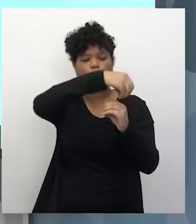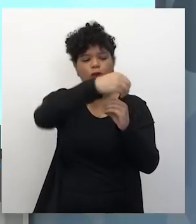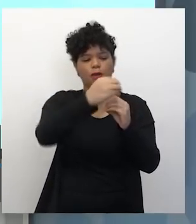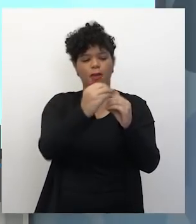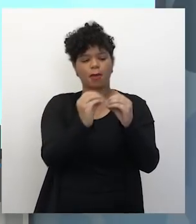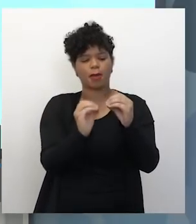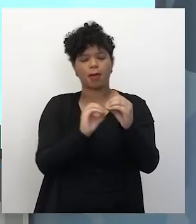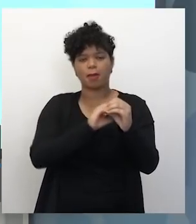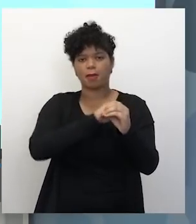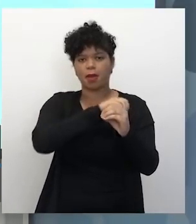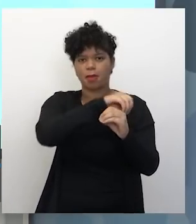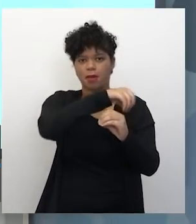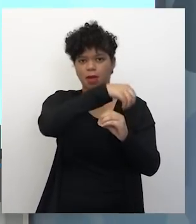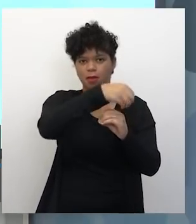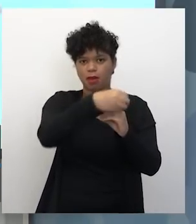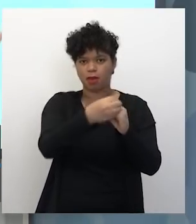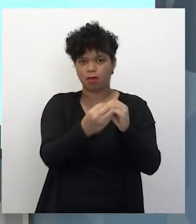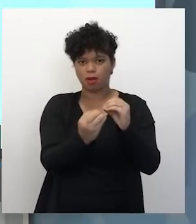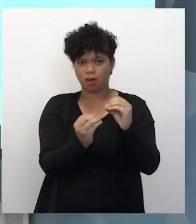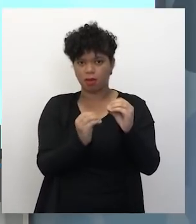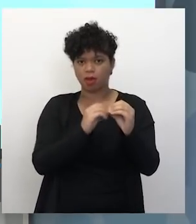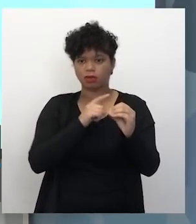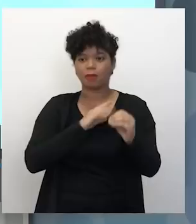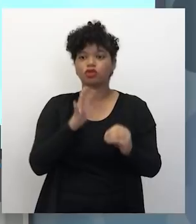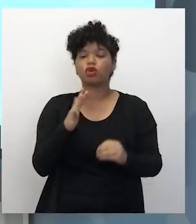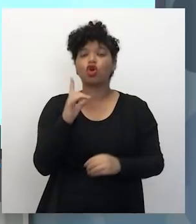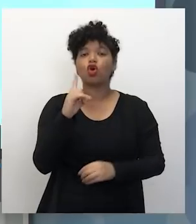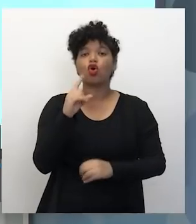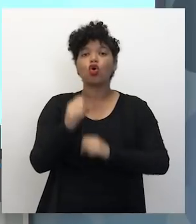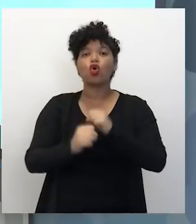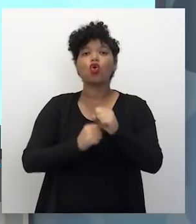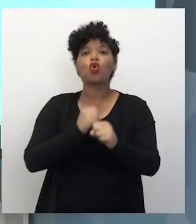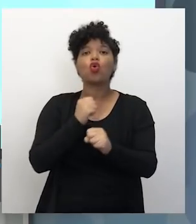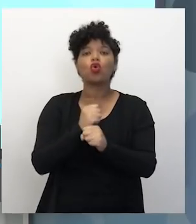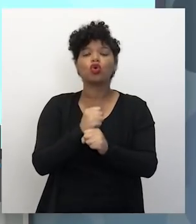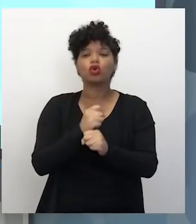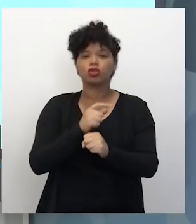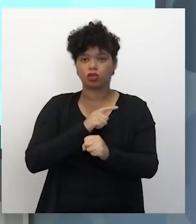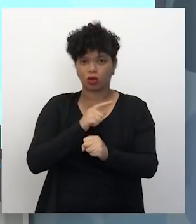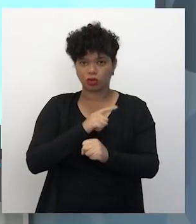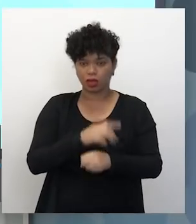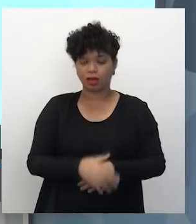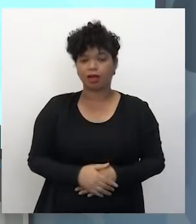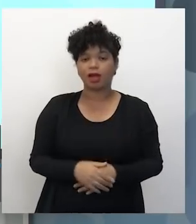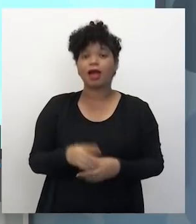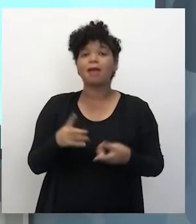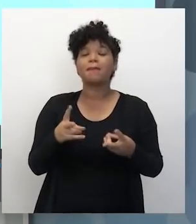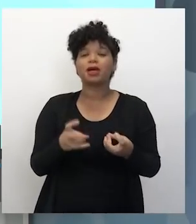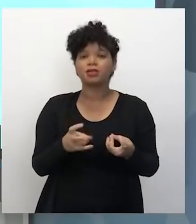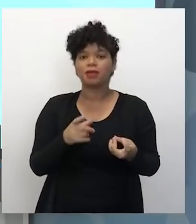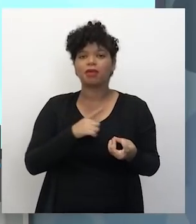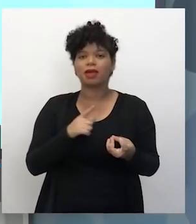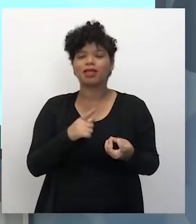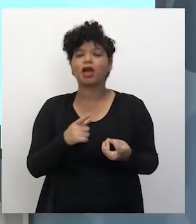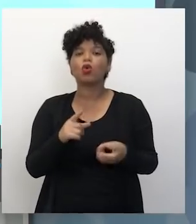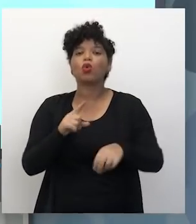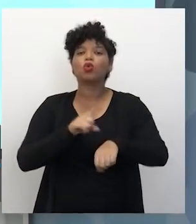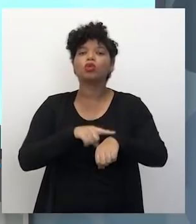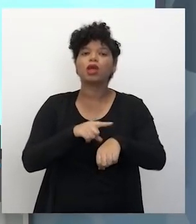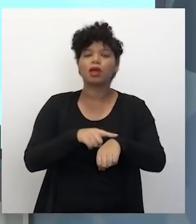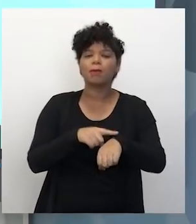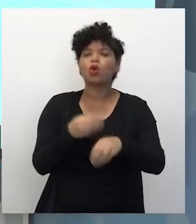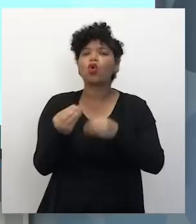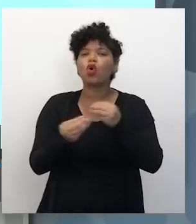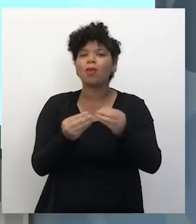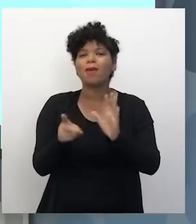esse movimento de translação, que leva um ano praticamente, ele vai delimitar as estações do ano. Primavera,